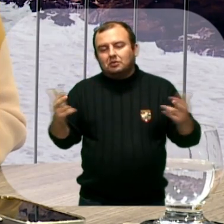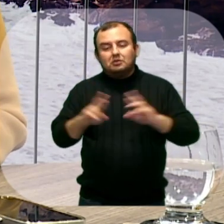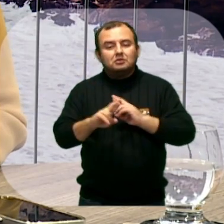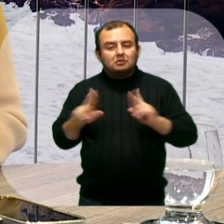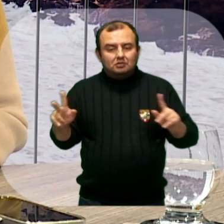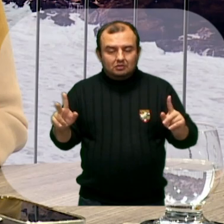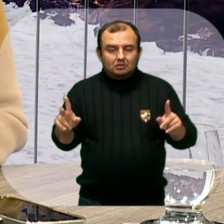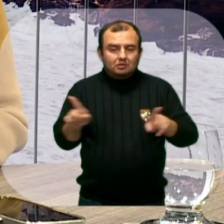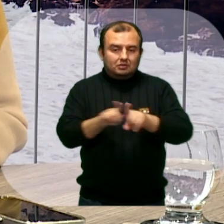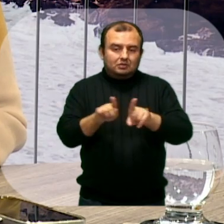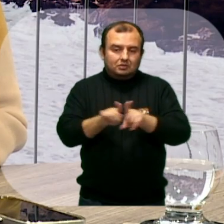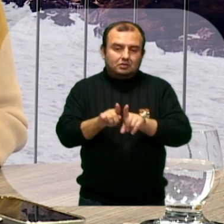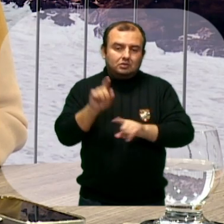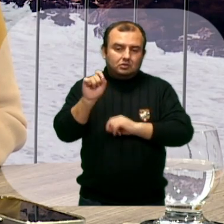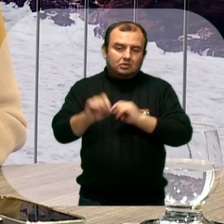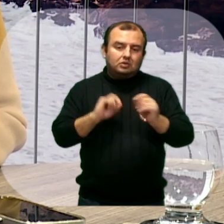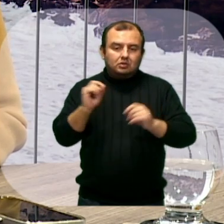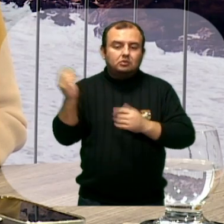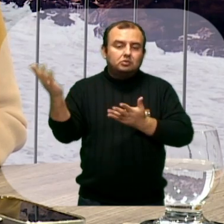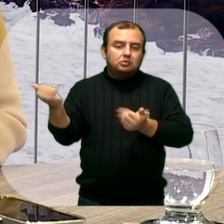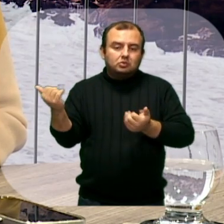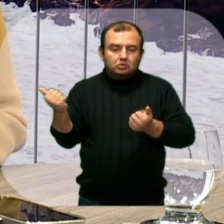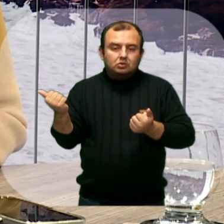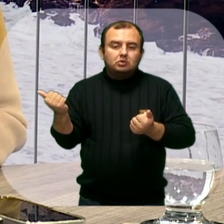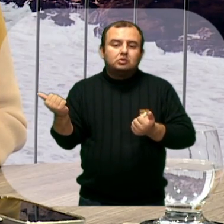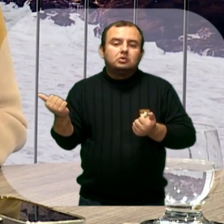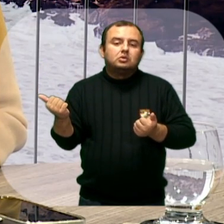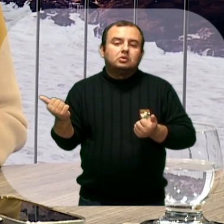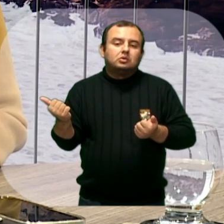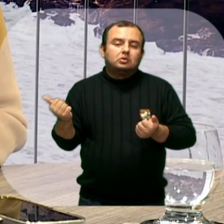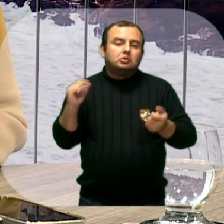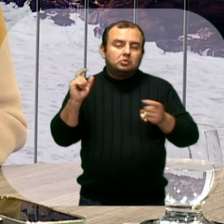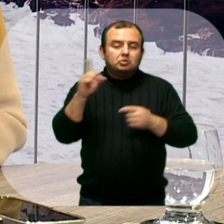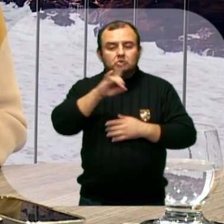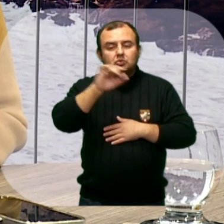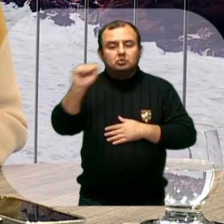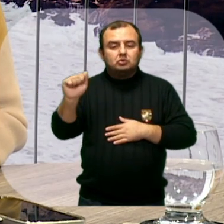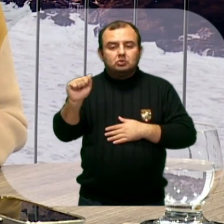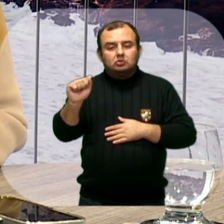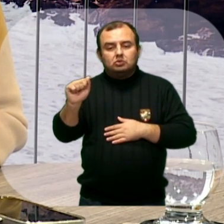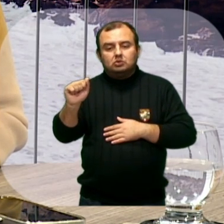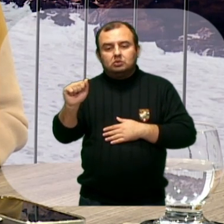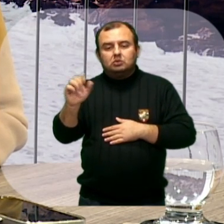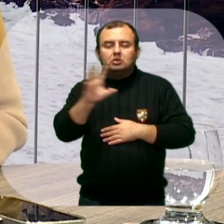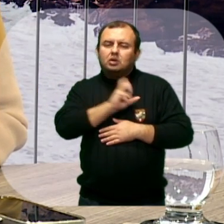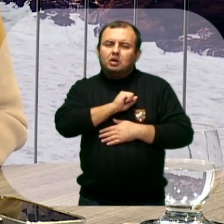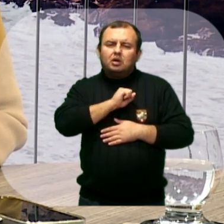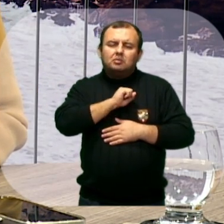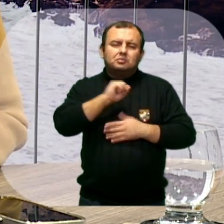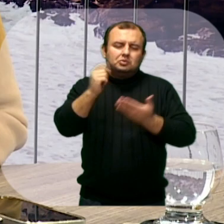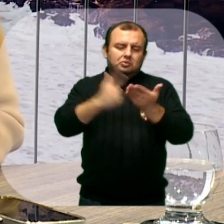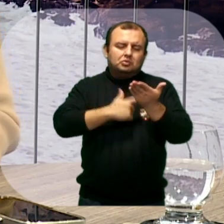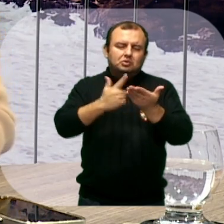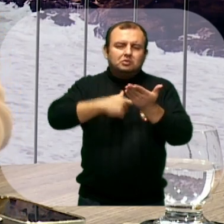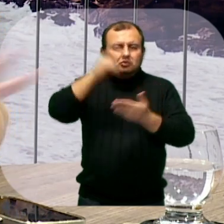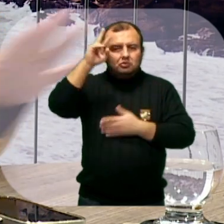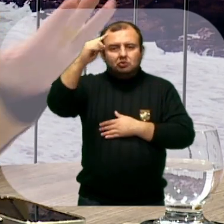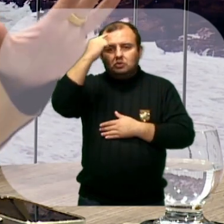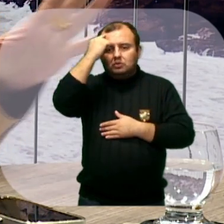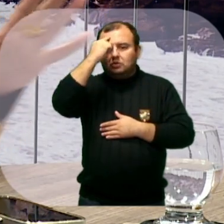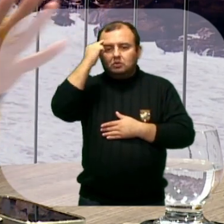eles. Também fizemos para trazer os adolescentes, nós fizemos um dia dos amantes de Harry Potter, foi um sucesso, com